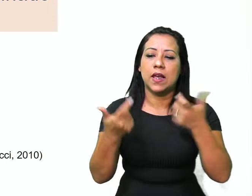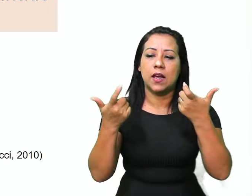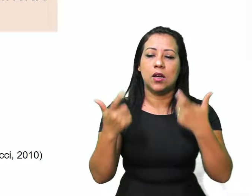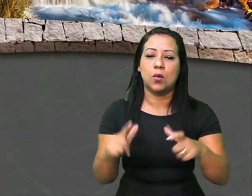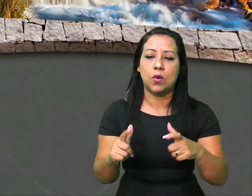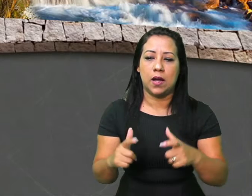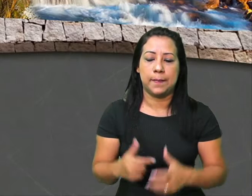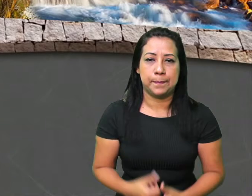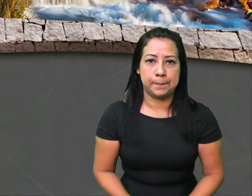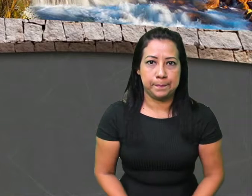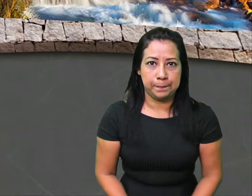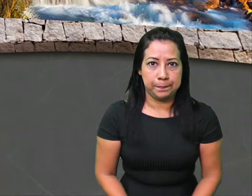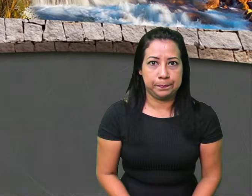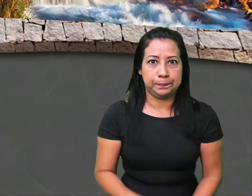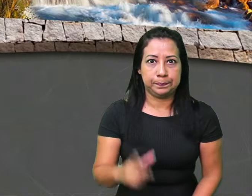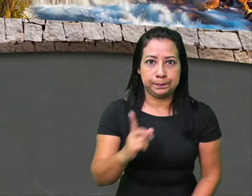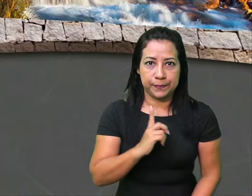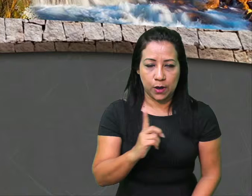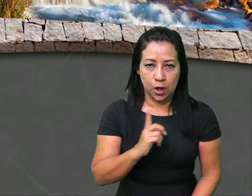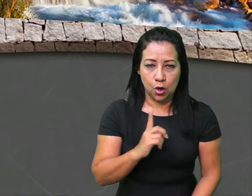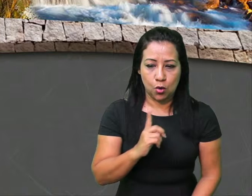eu tenho as minhas relações